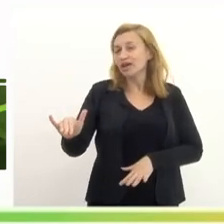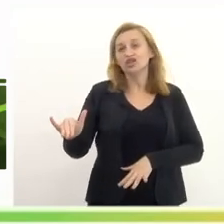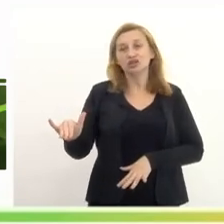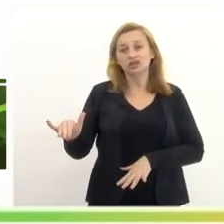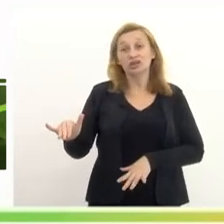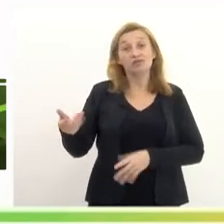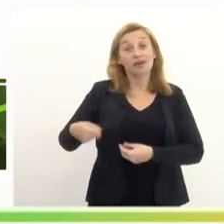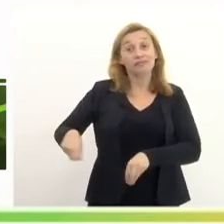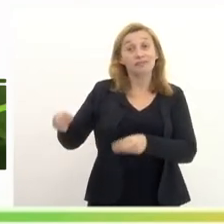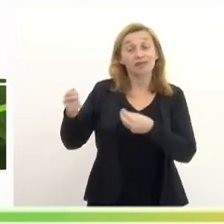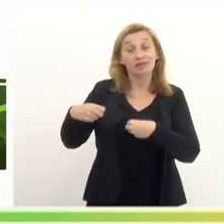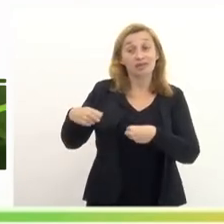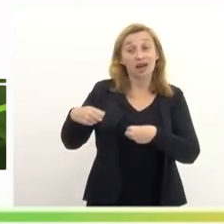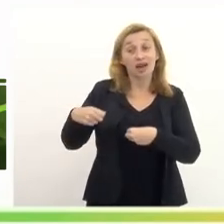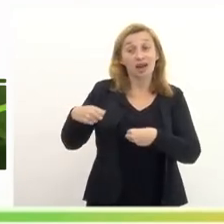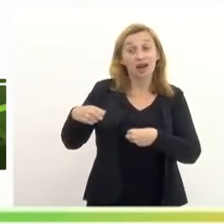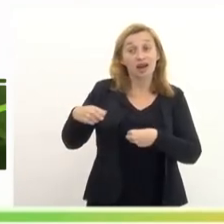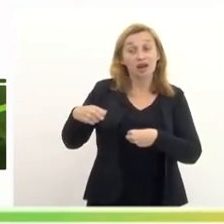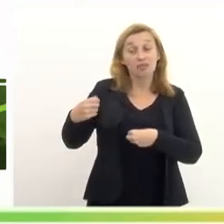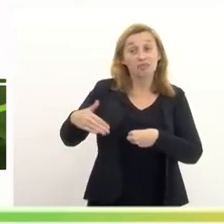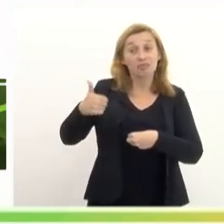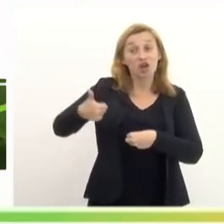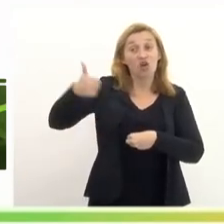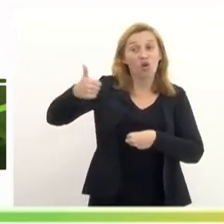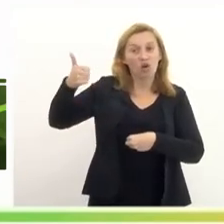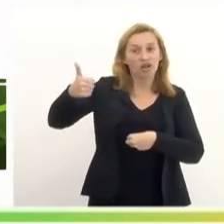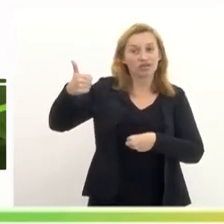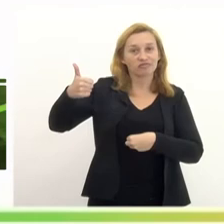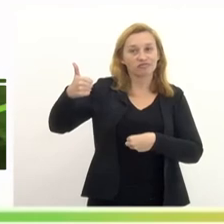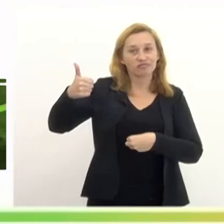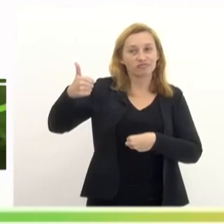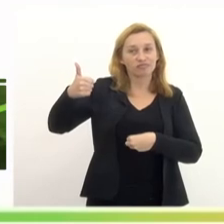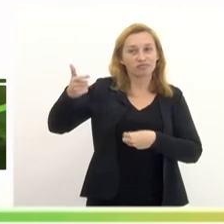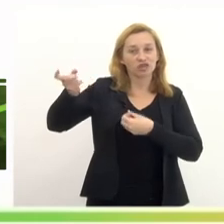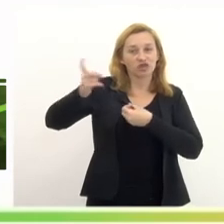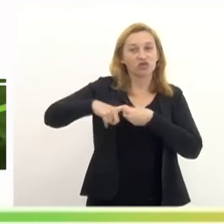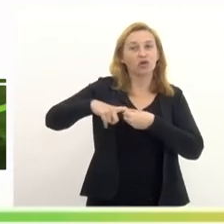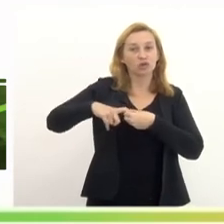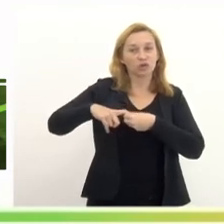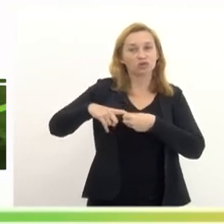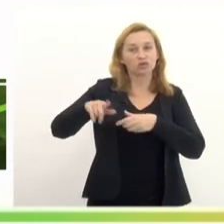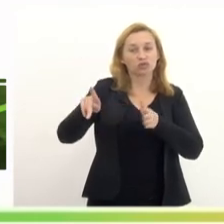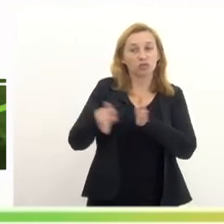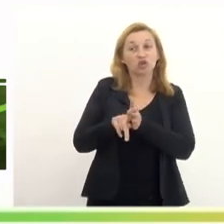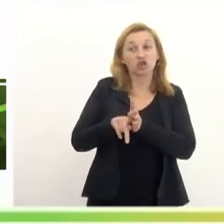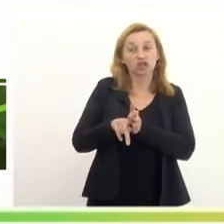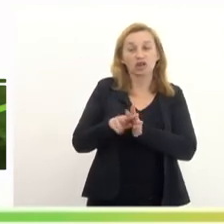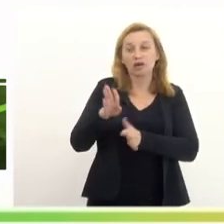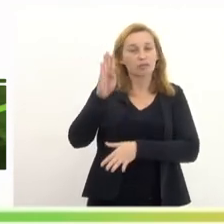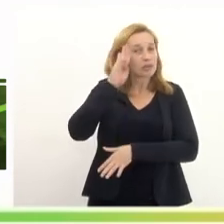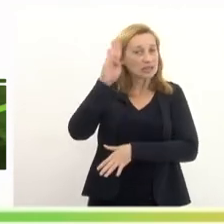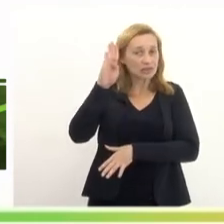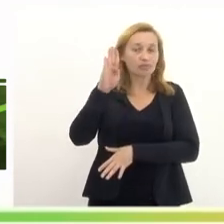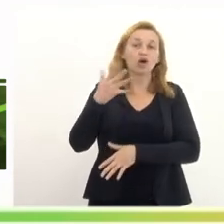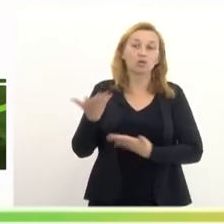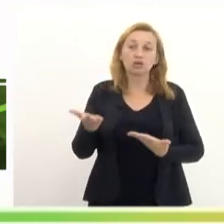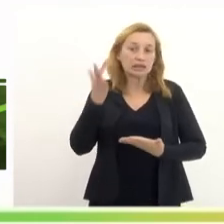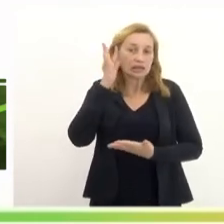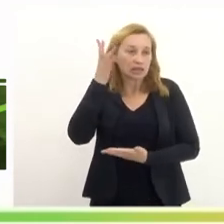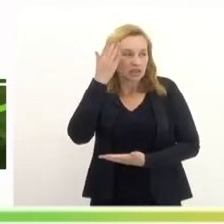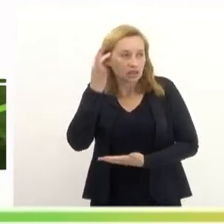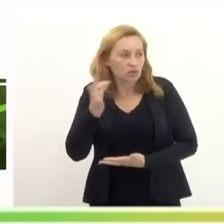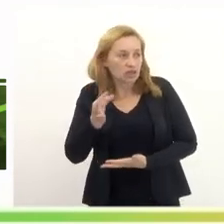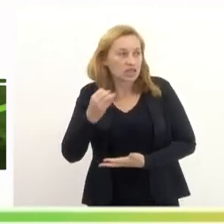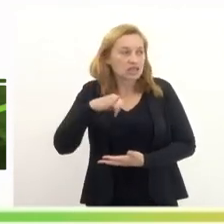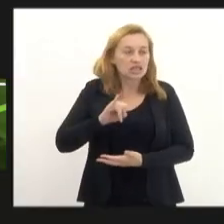que vai me gerar um retorno melhor no projeto. Esse para mim é o grande ponto. Eu não sei se é Rafael e